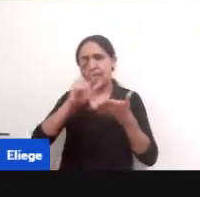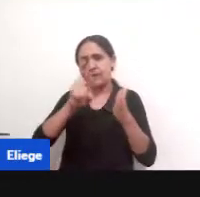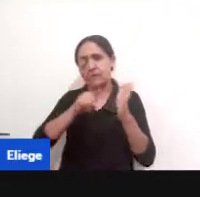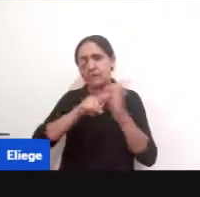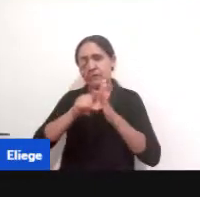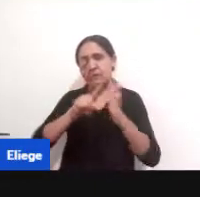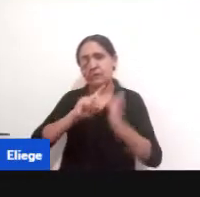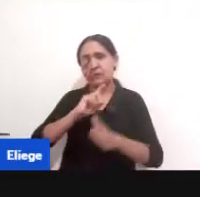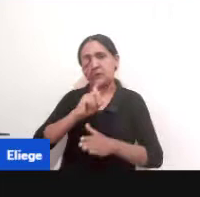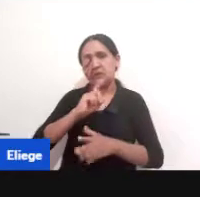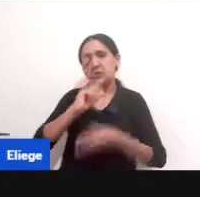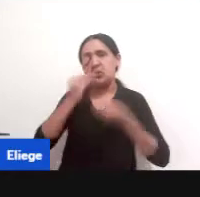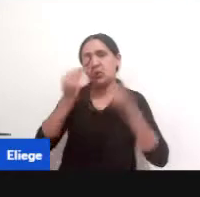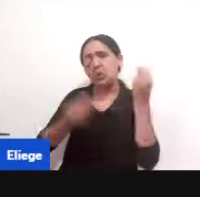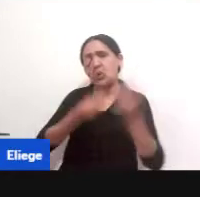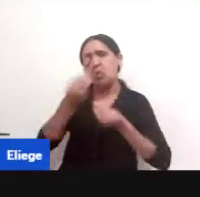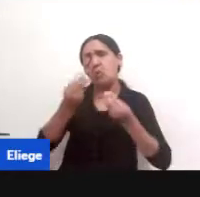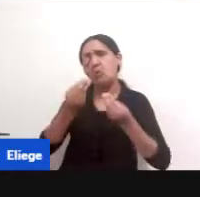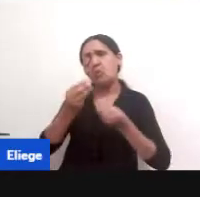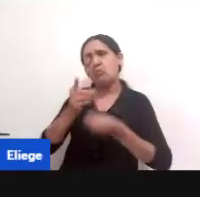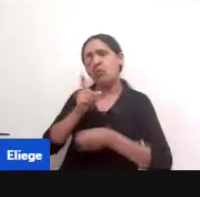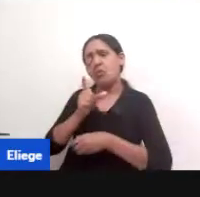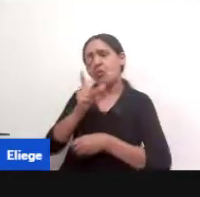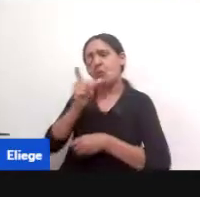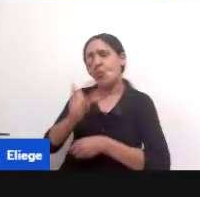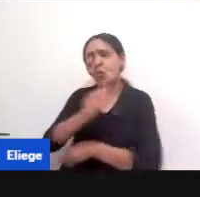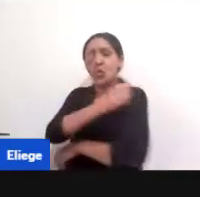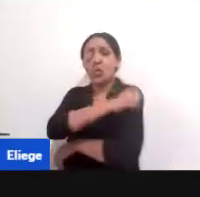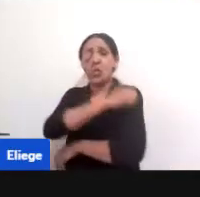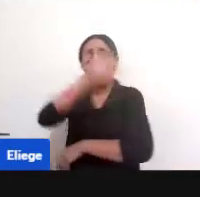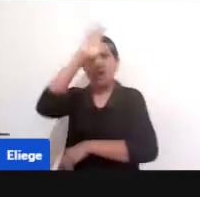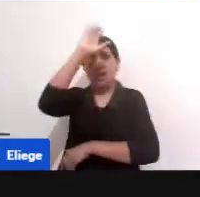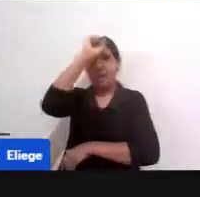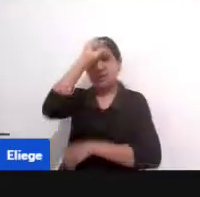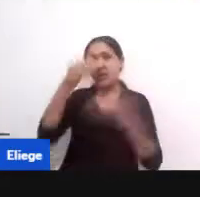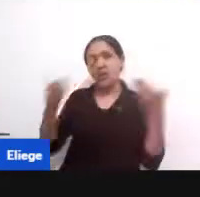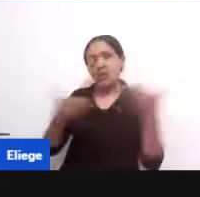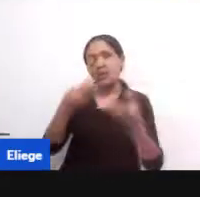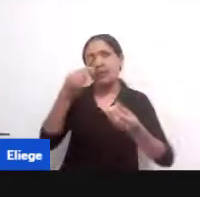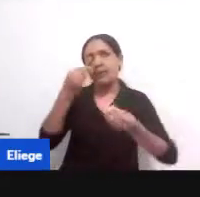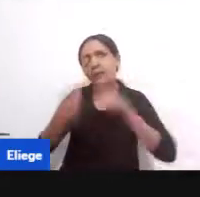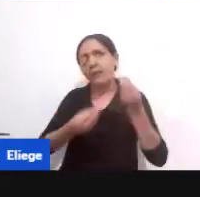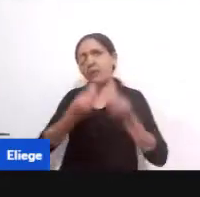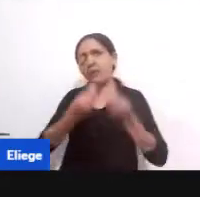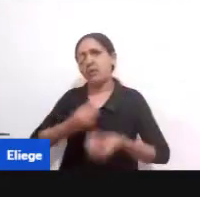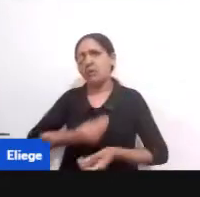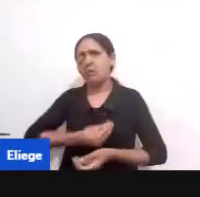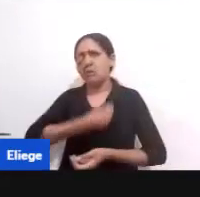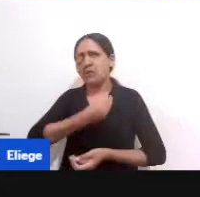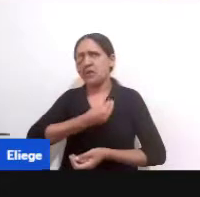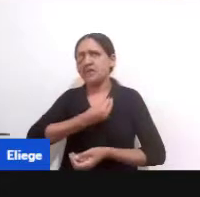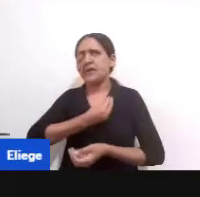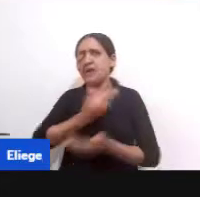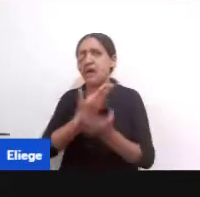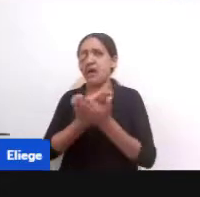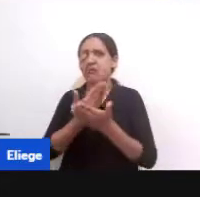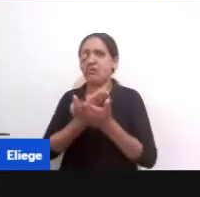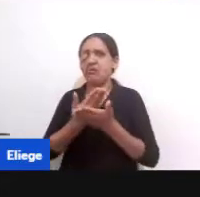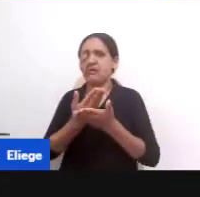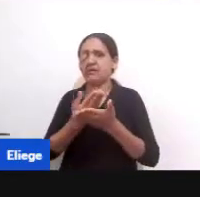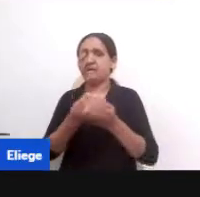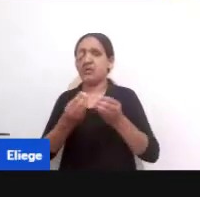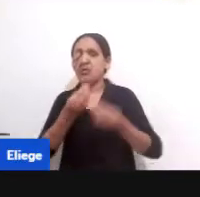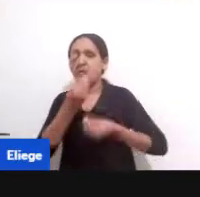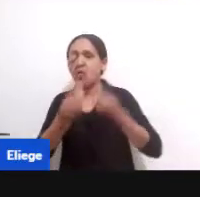está aprendendo agora? Como que ele vai participar dessas aulas presenciais? Quando que eu vou poder